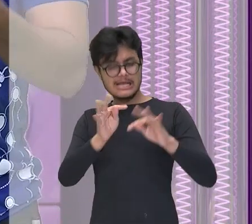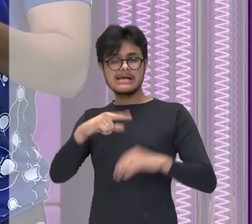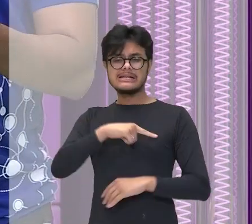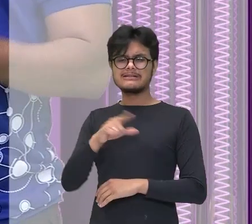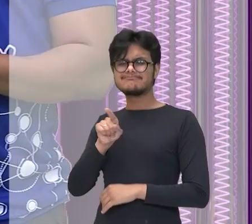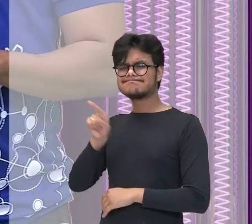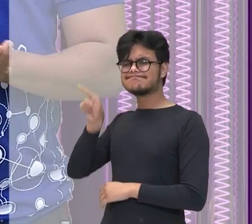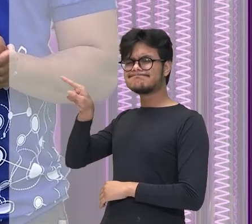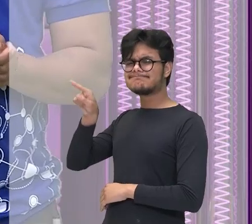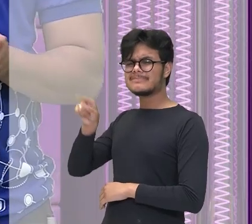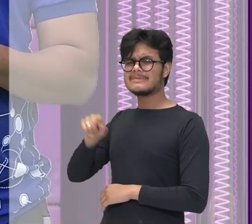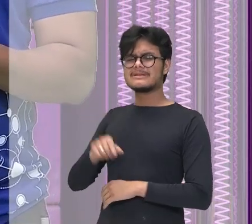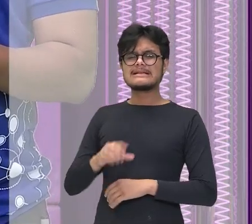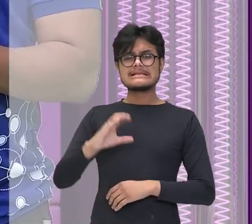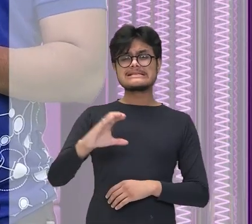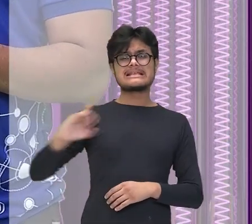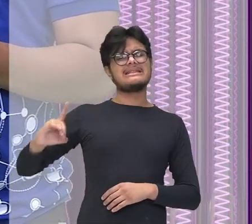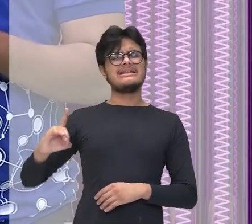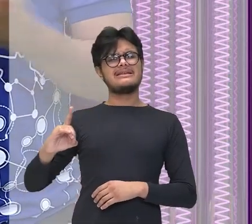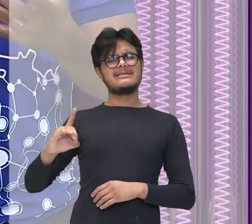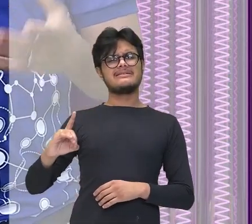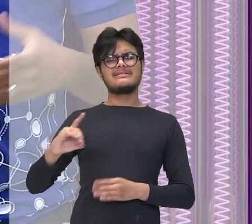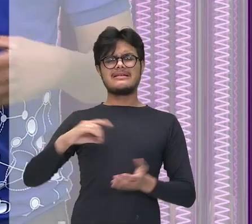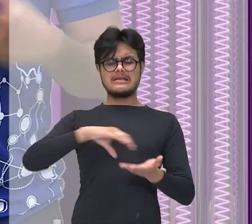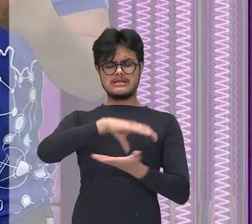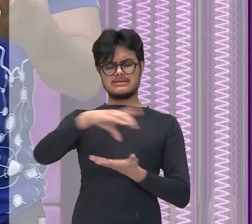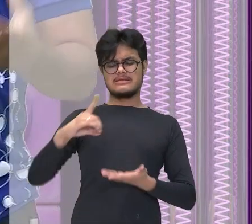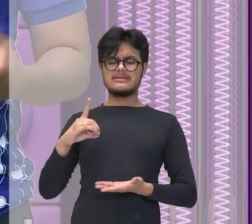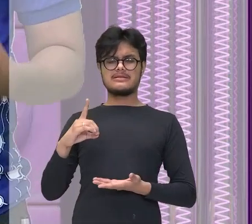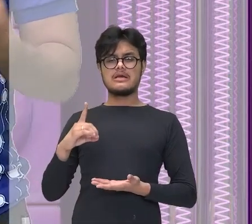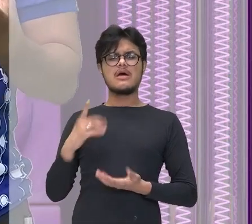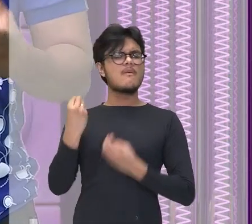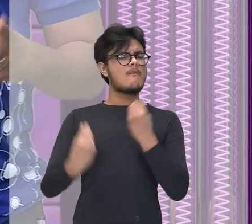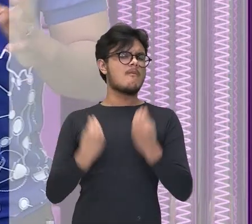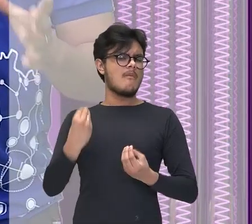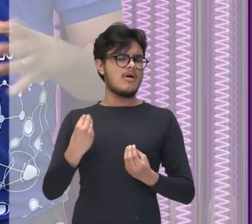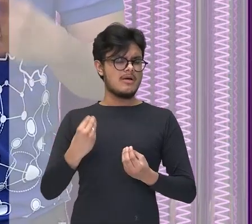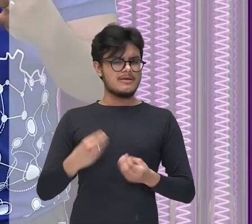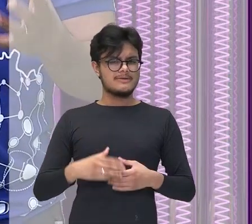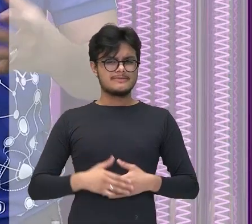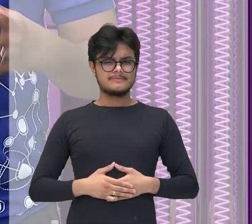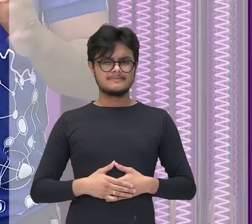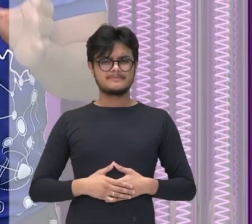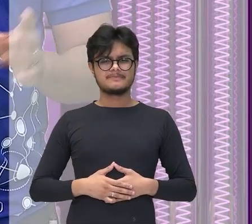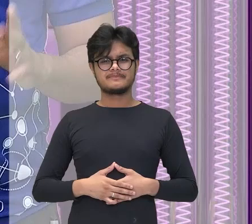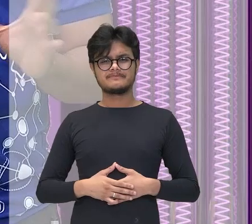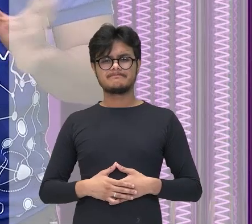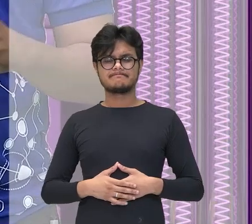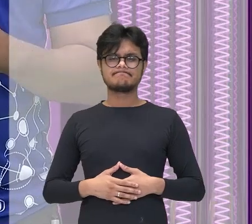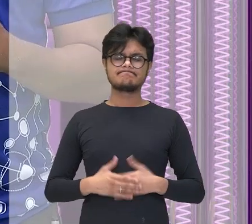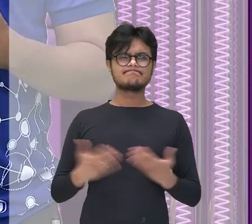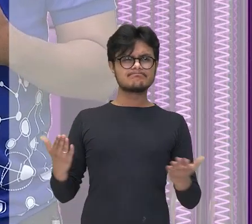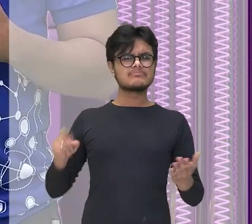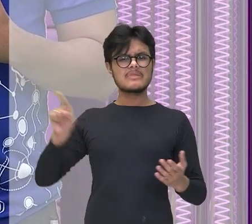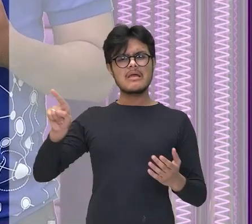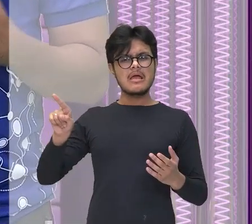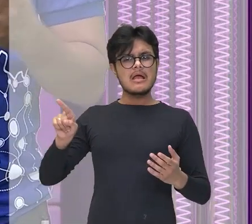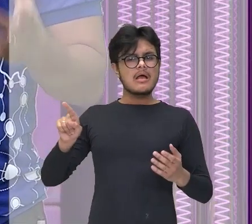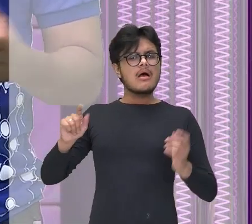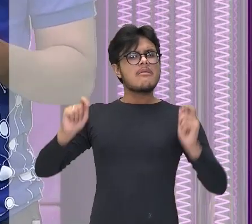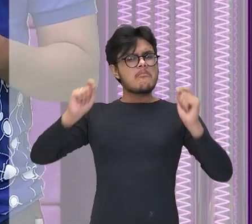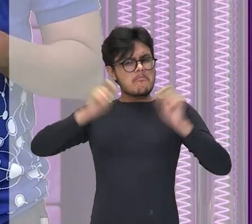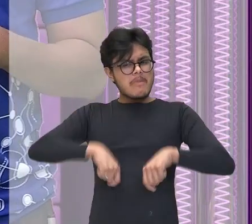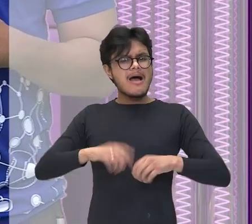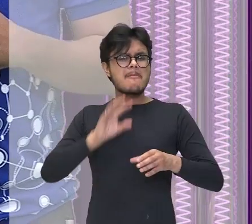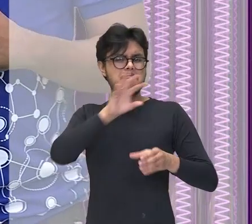e chegamos ao CD, né? O CD, que até a capacidade dele, até